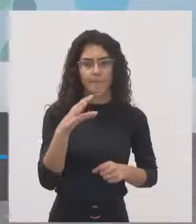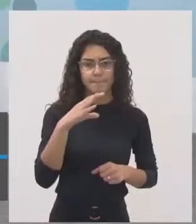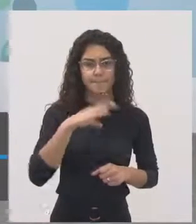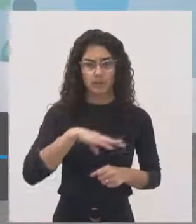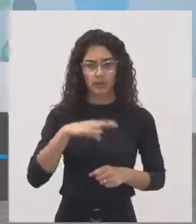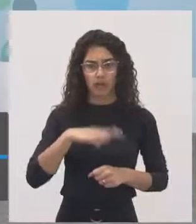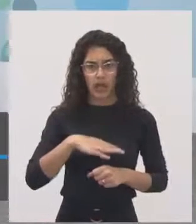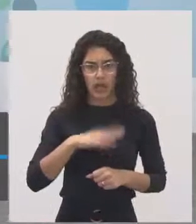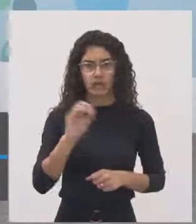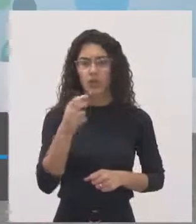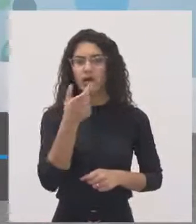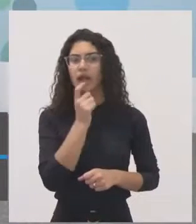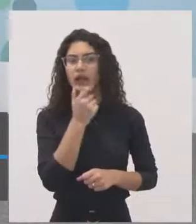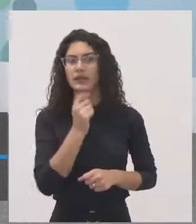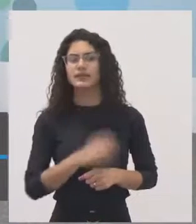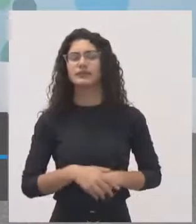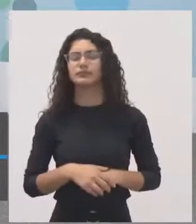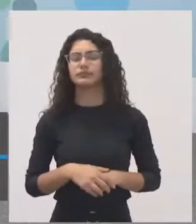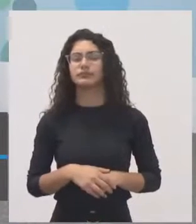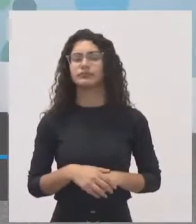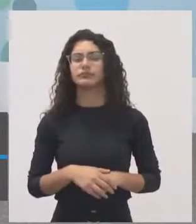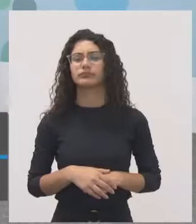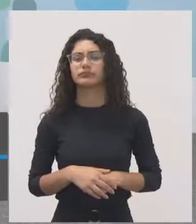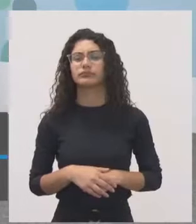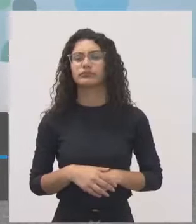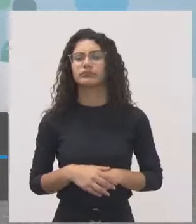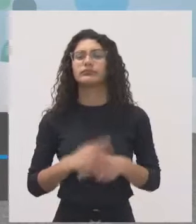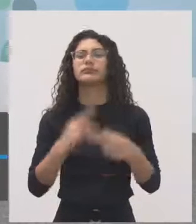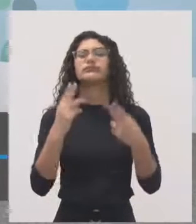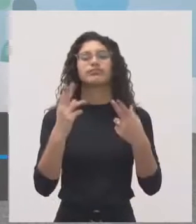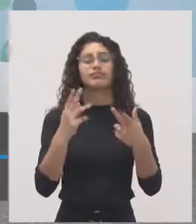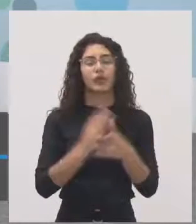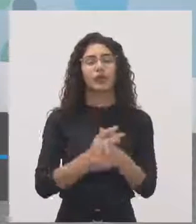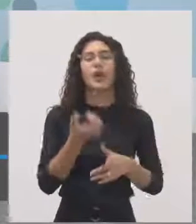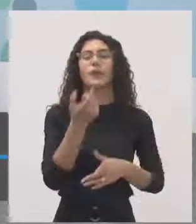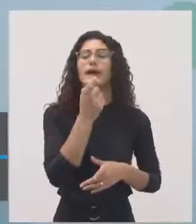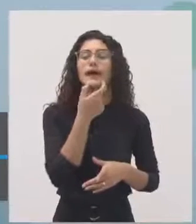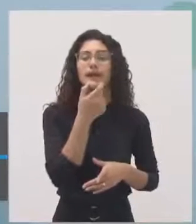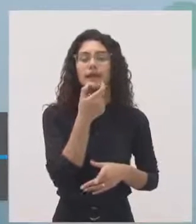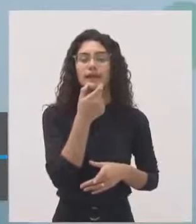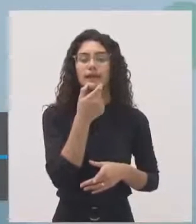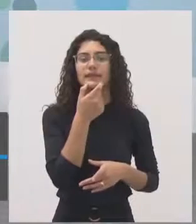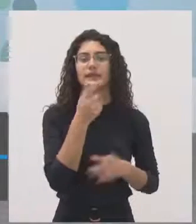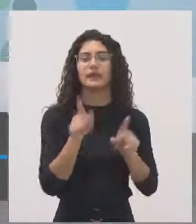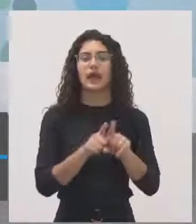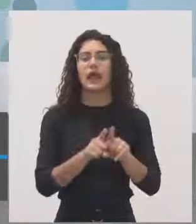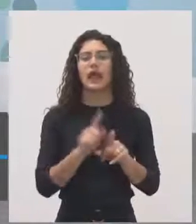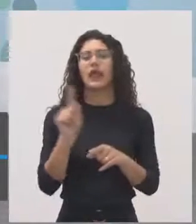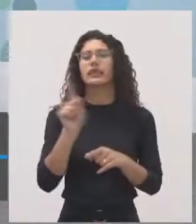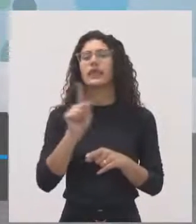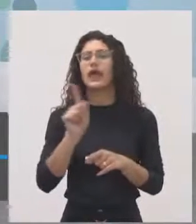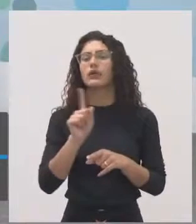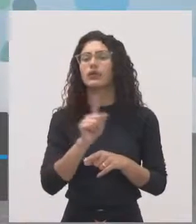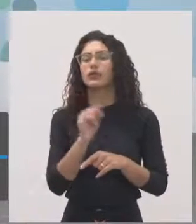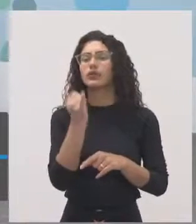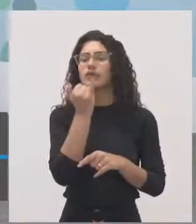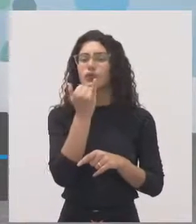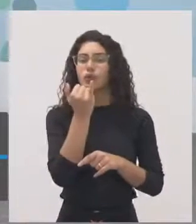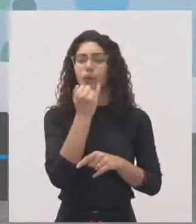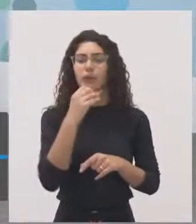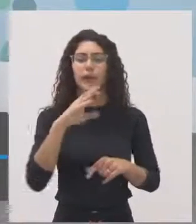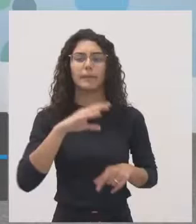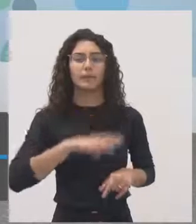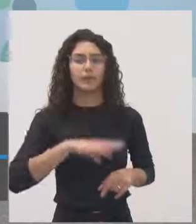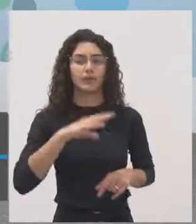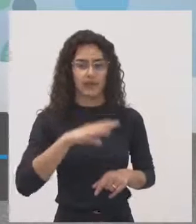inglês? OBS, mesma coisa. Inglês também. Inglês. Não, o OBS é em português. O OBS é em